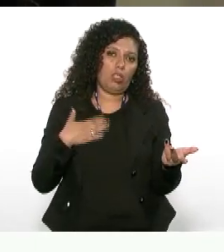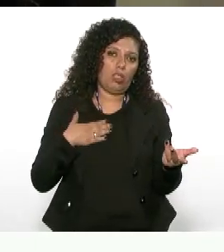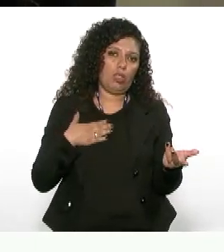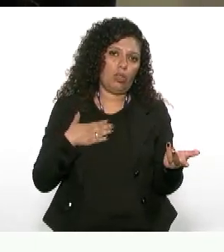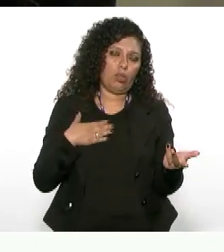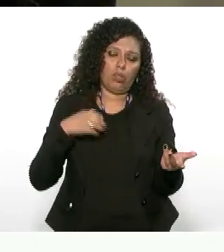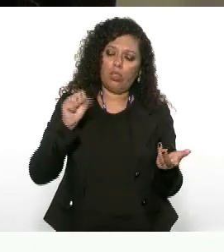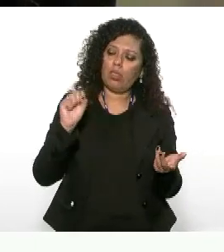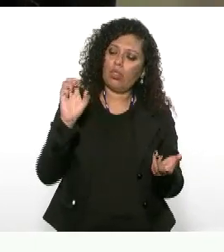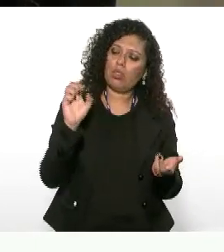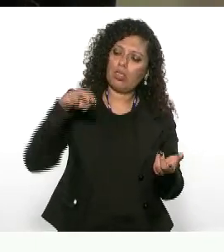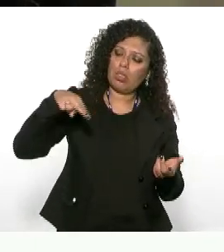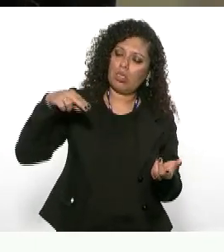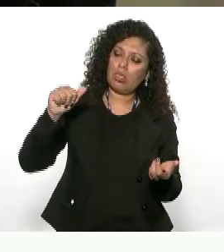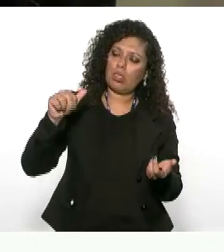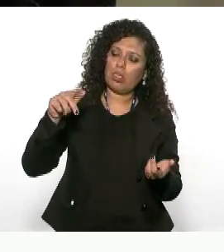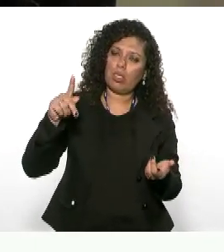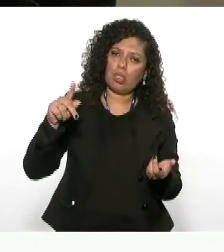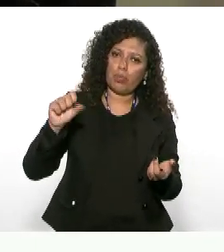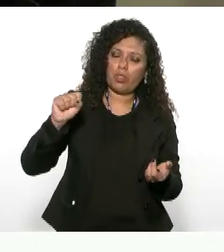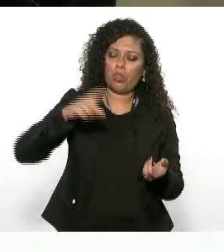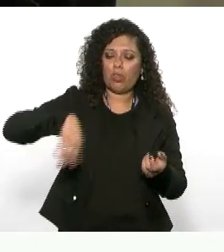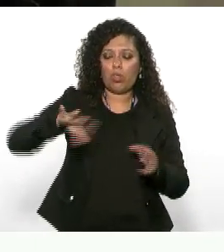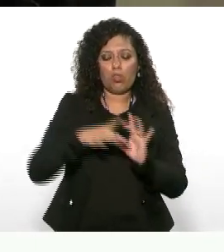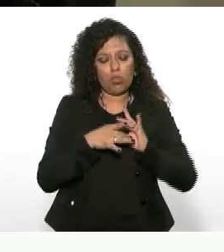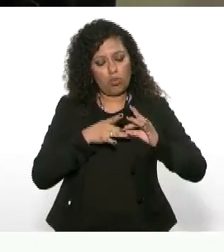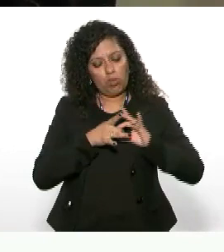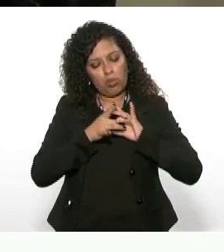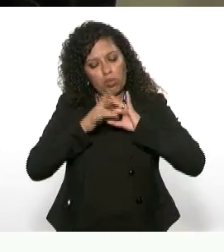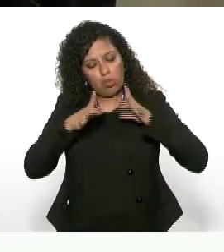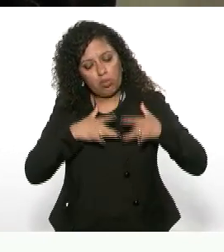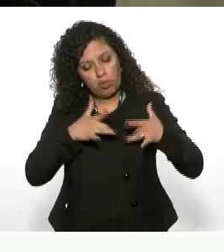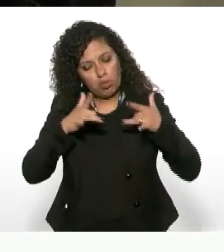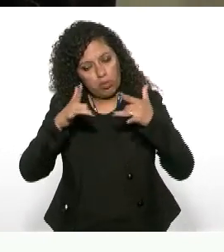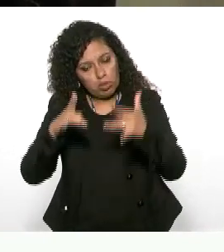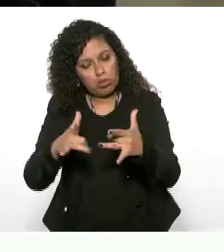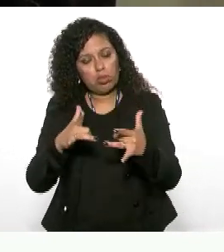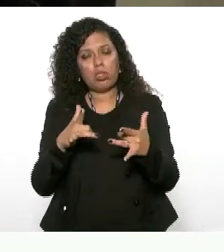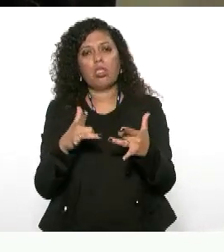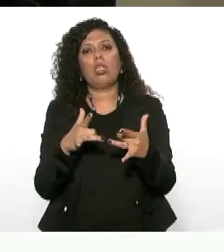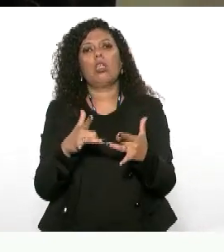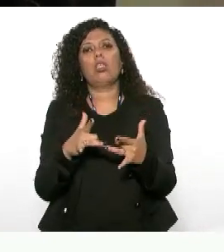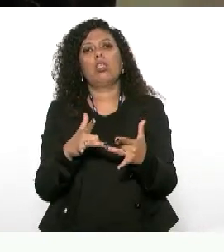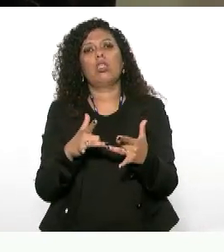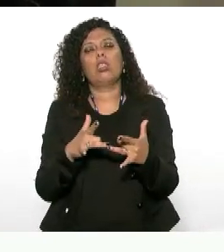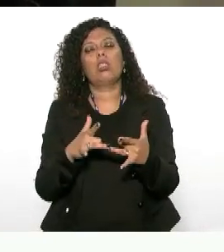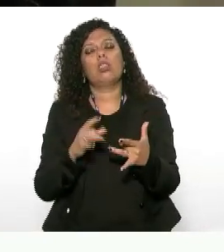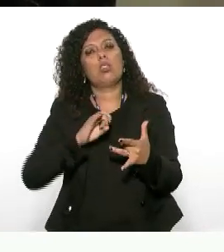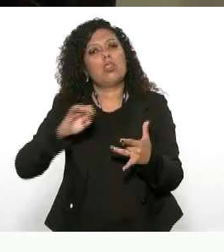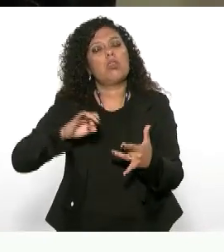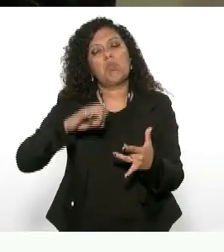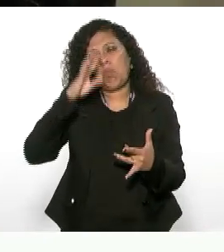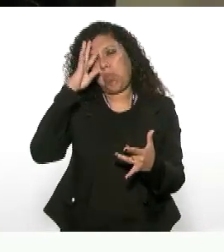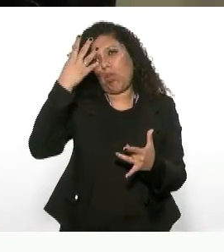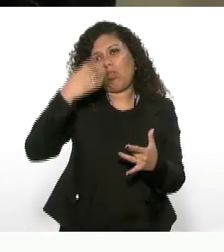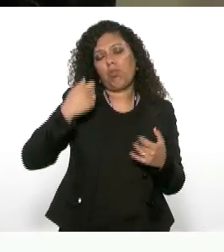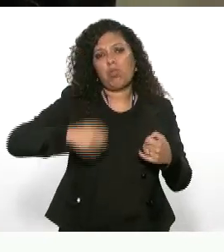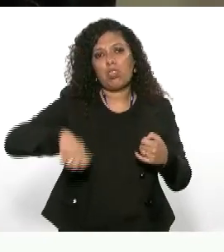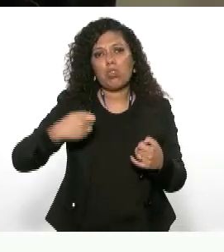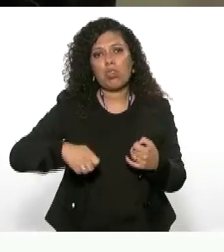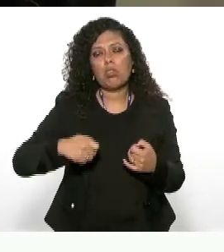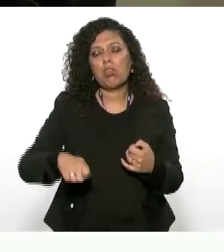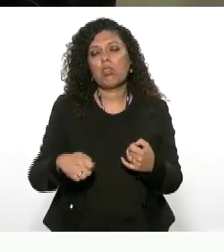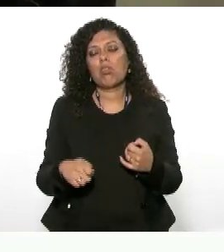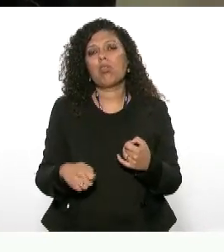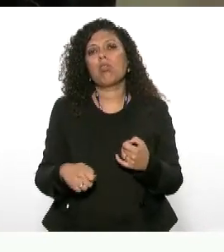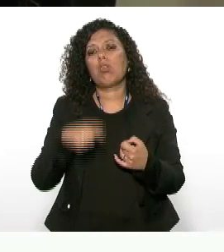a Senasp, ela está à disposição, deputada, se porventura houver a necessidade, a senhora